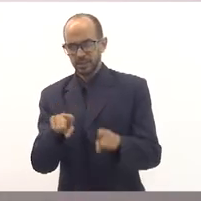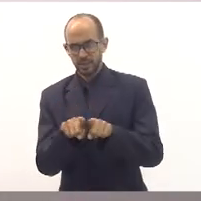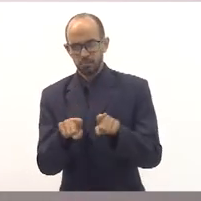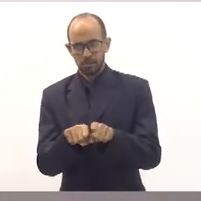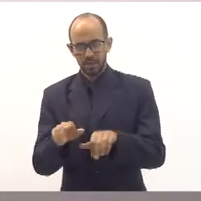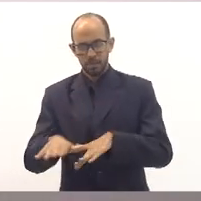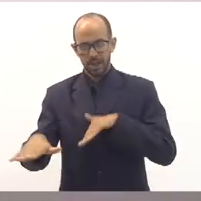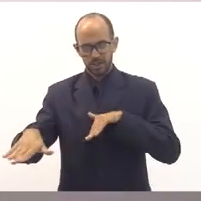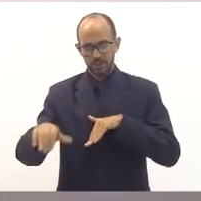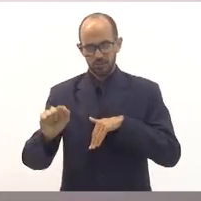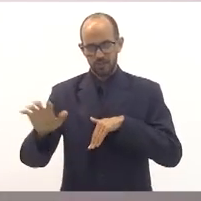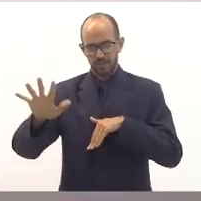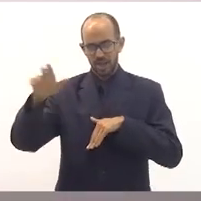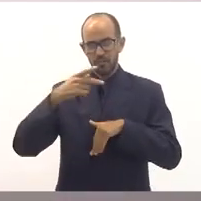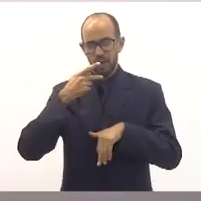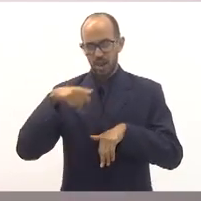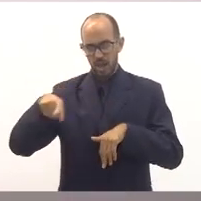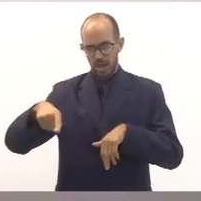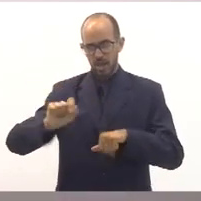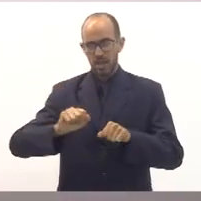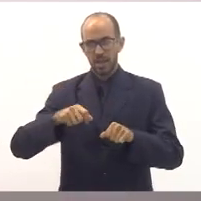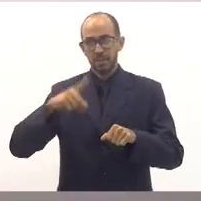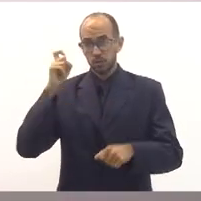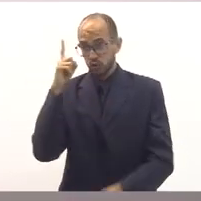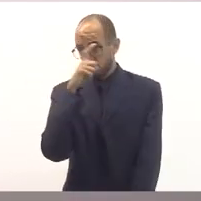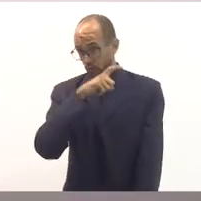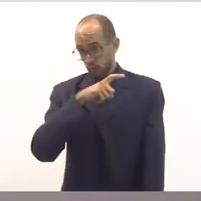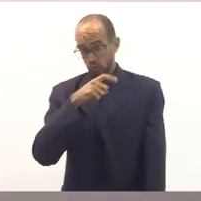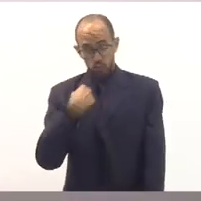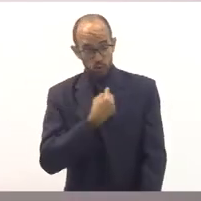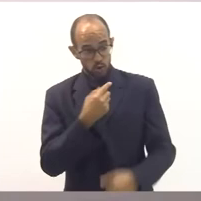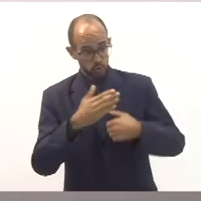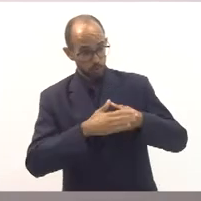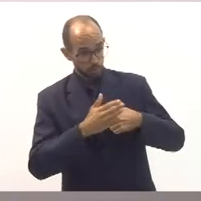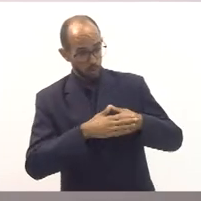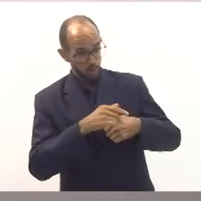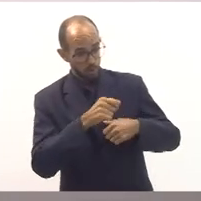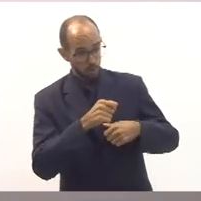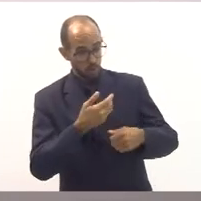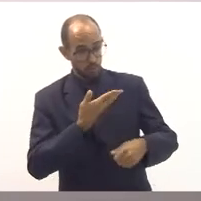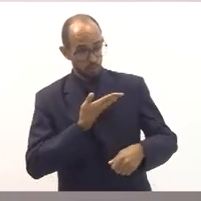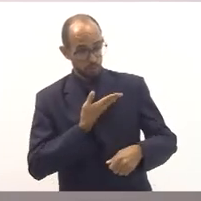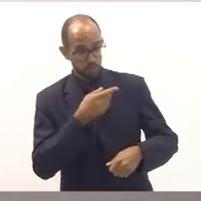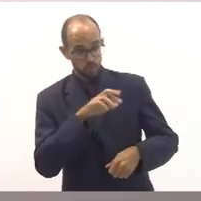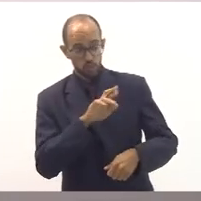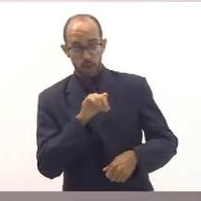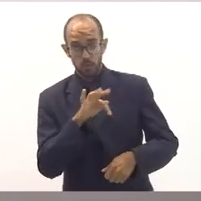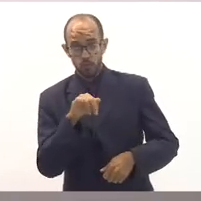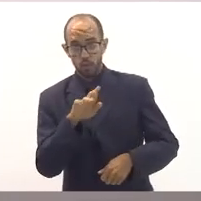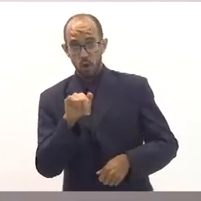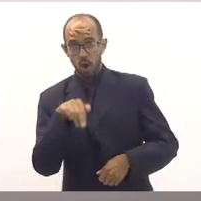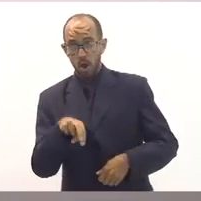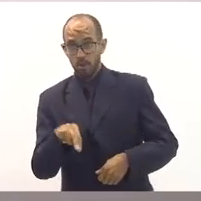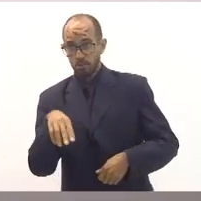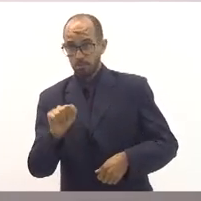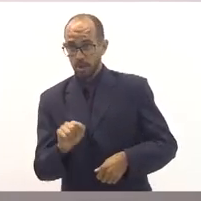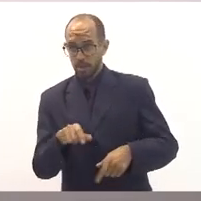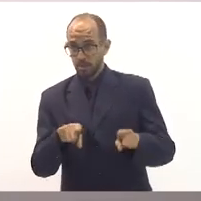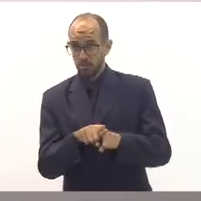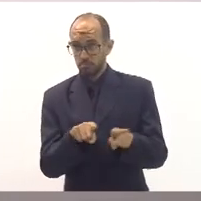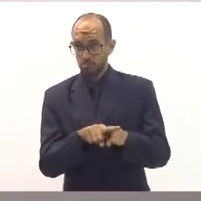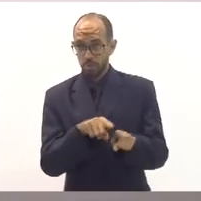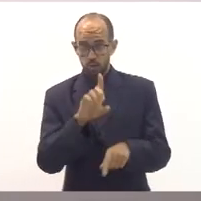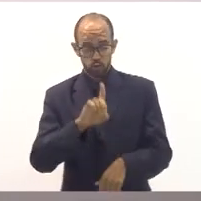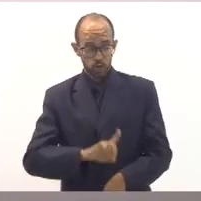da Marcha das favelas falar o relato dela e como é difícil nosso próprio colega de reforma o nosso diretor evelto aliás